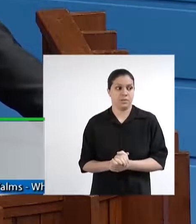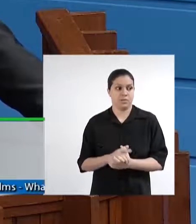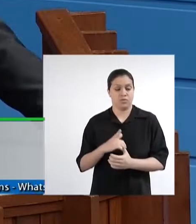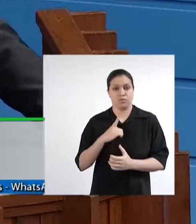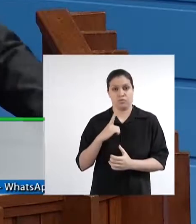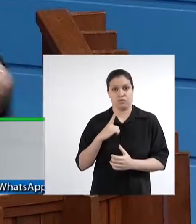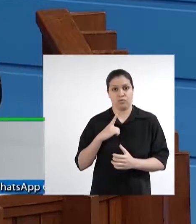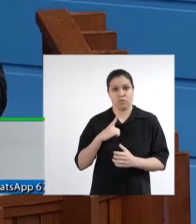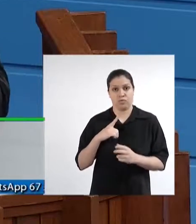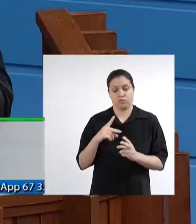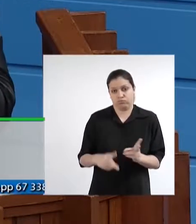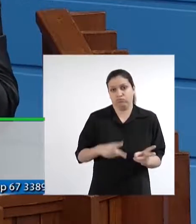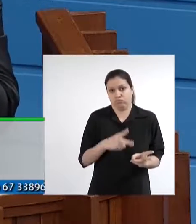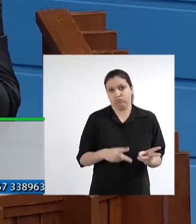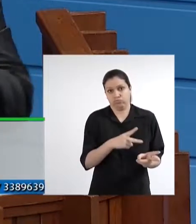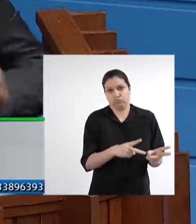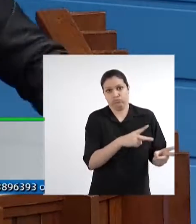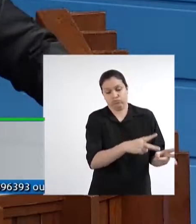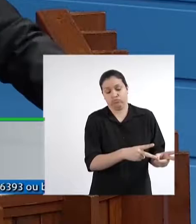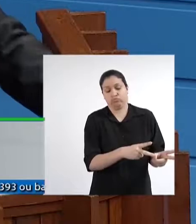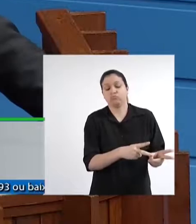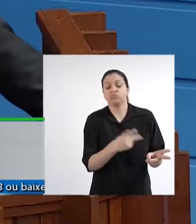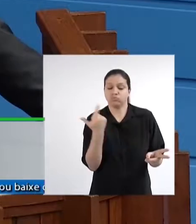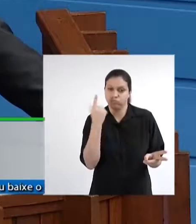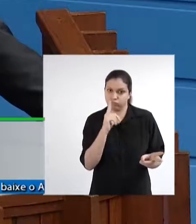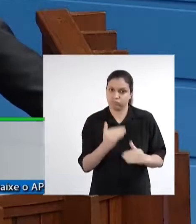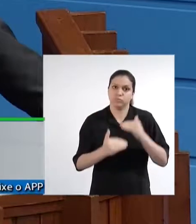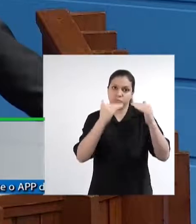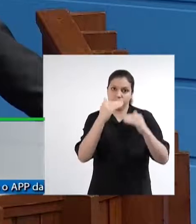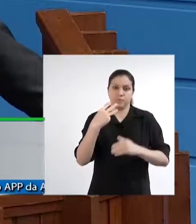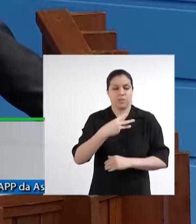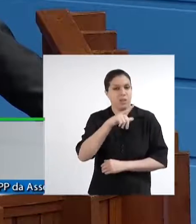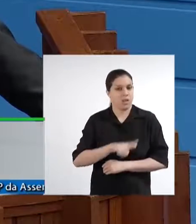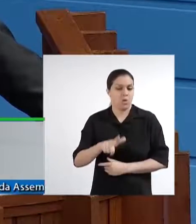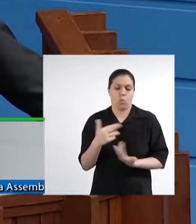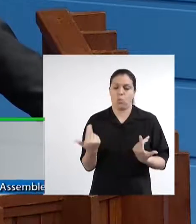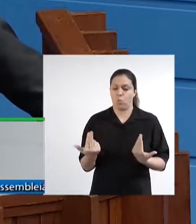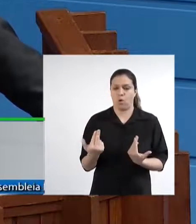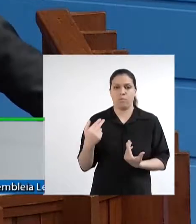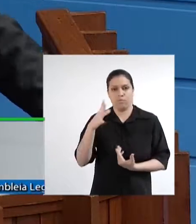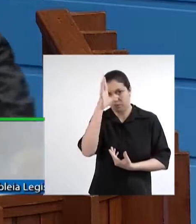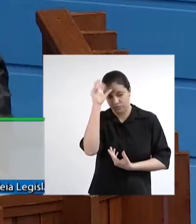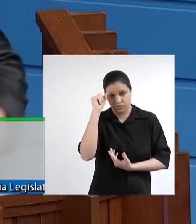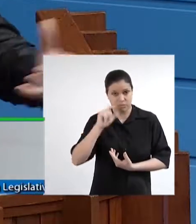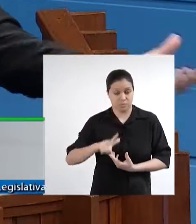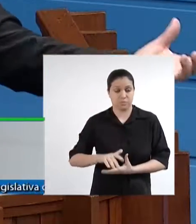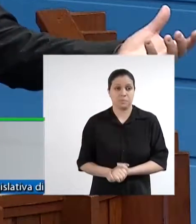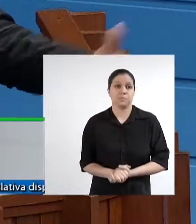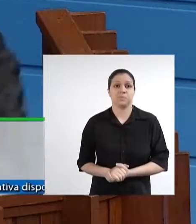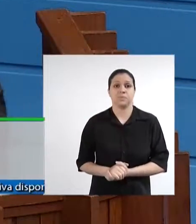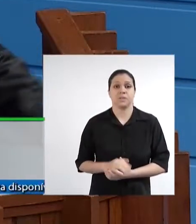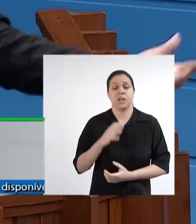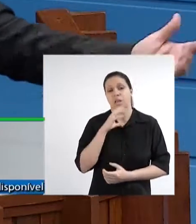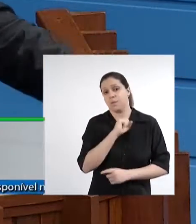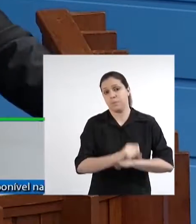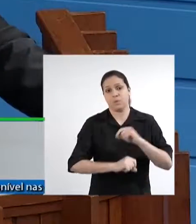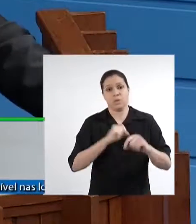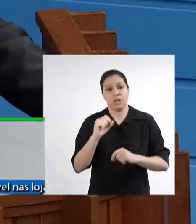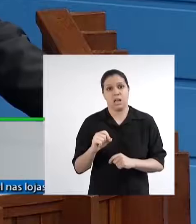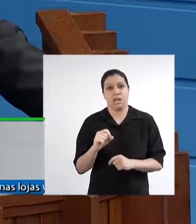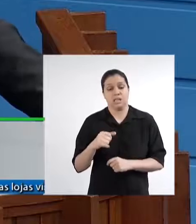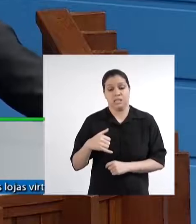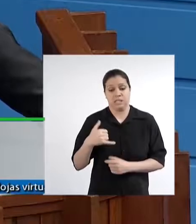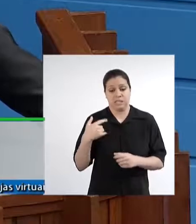trazer o desenvolvimento para Três Lagoas, como veio trazer para o Mato Grosso do Sul. E rapidamente, uma cidade de 100